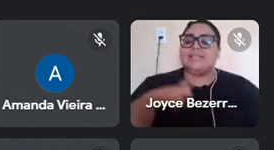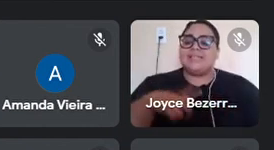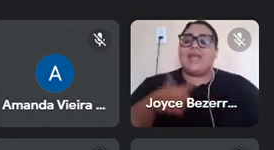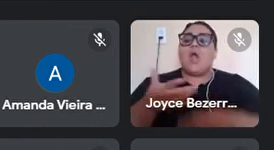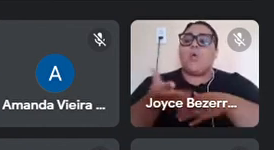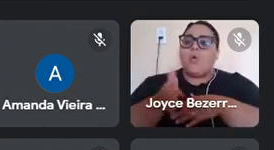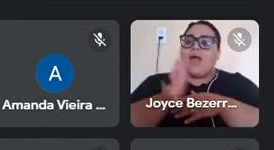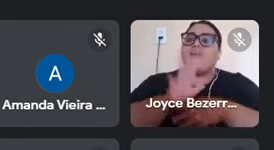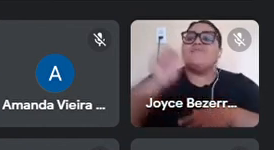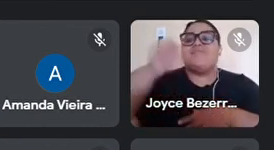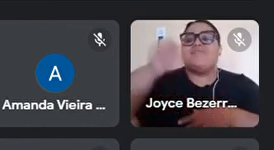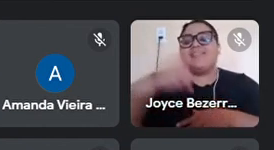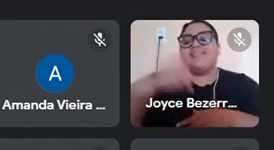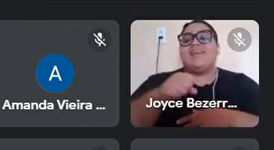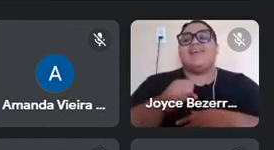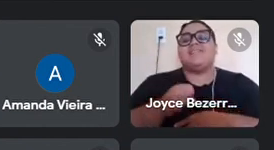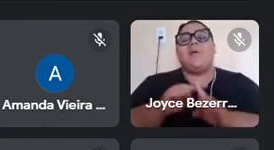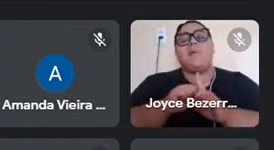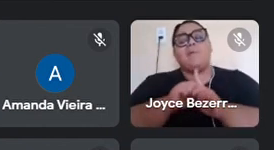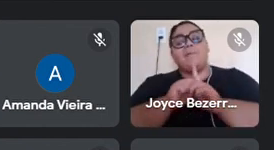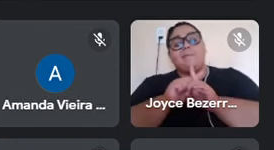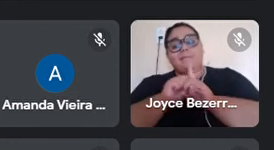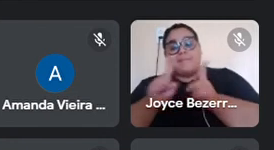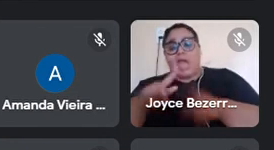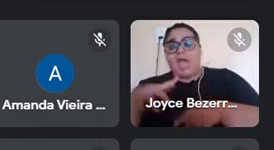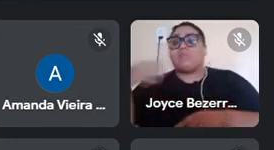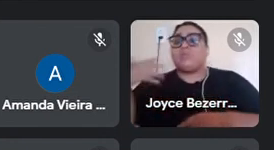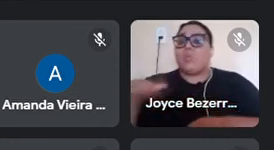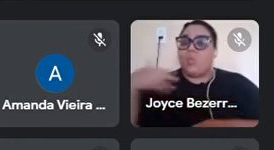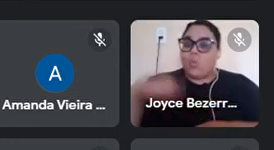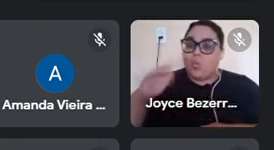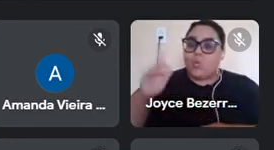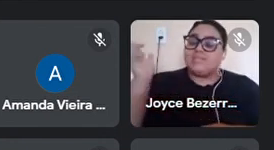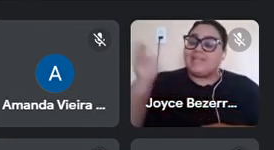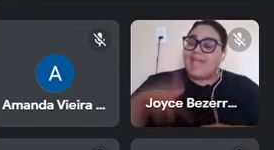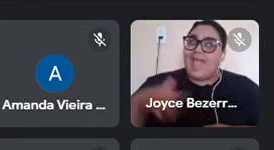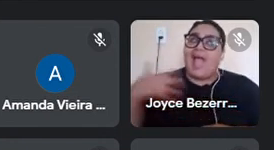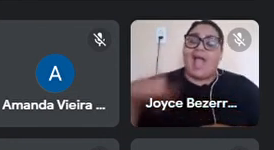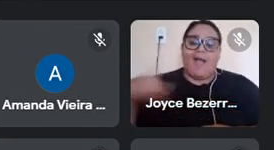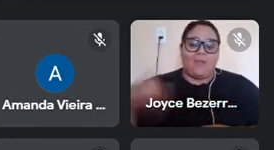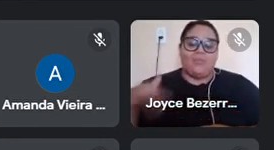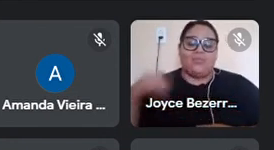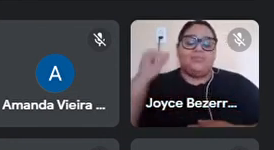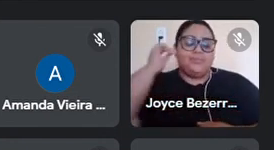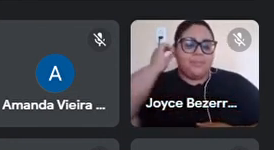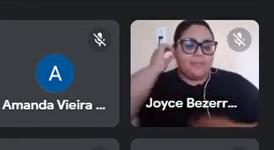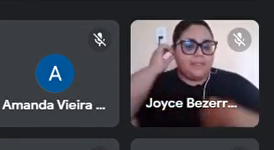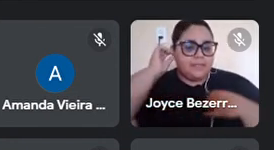uma resposta ampla. No entanto, o custo é muito elevado, né?